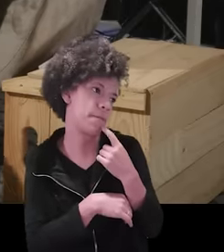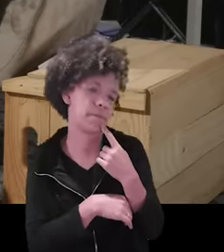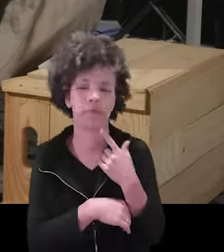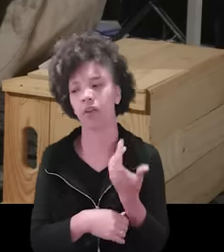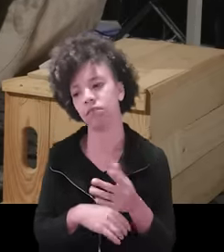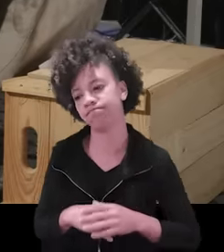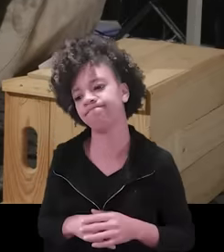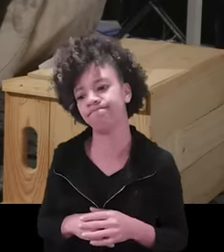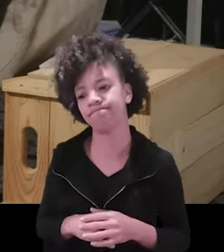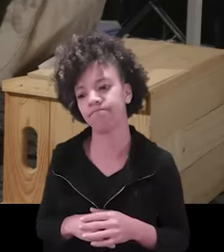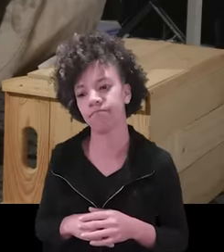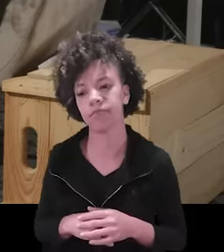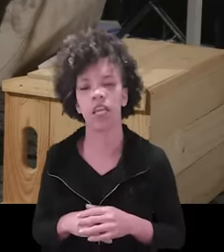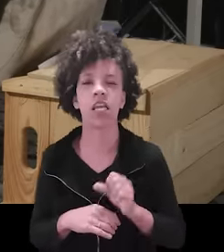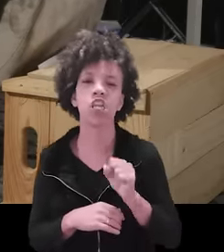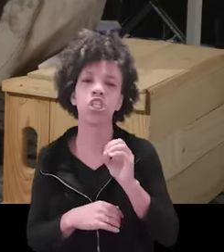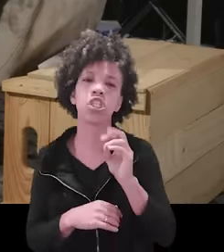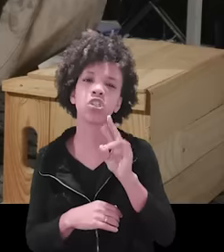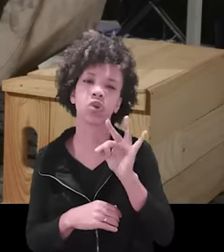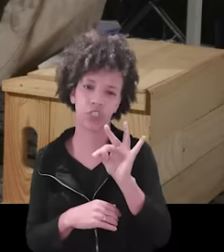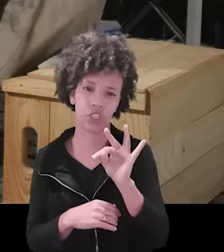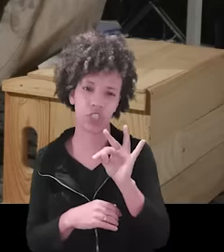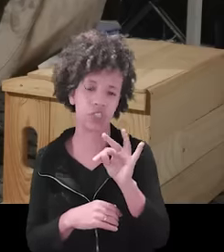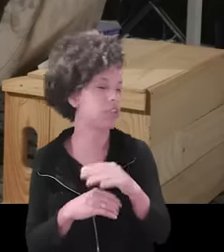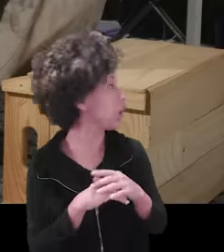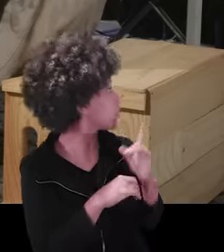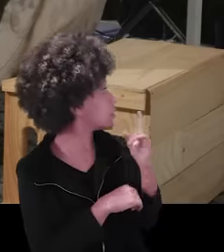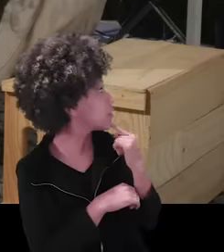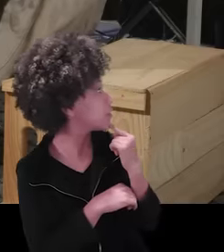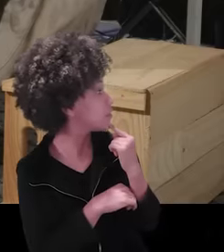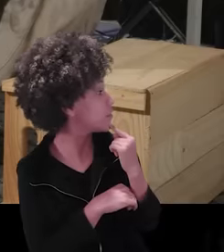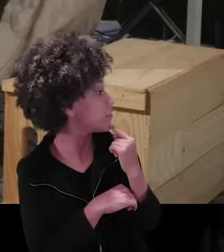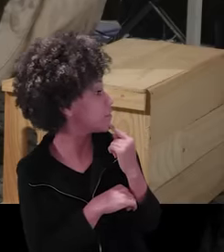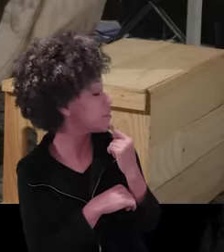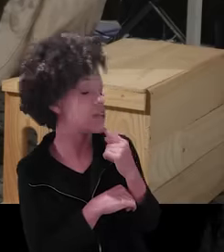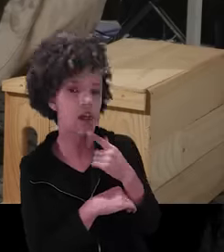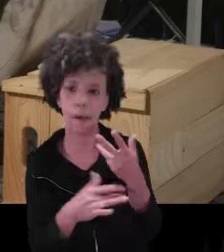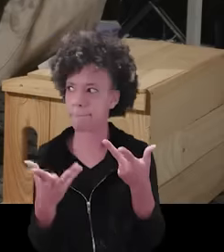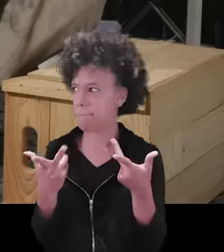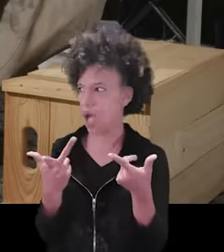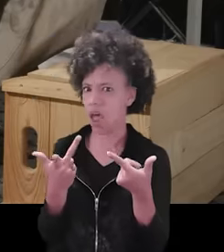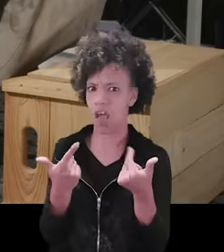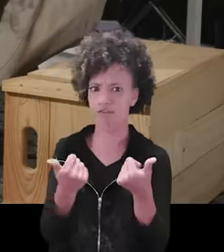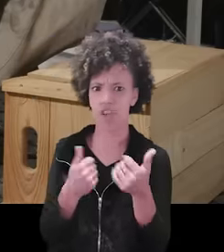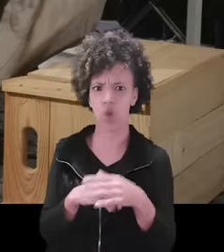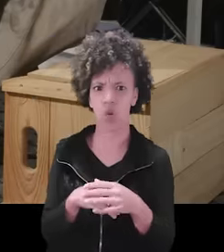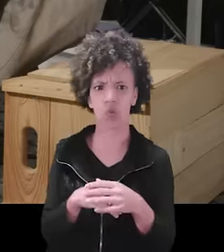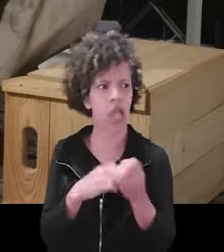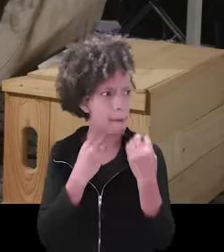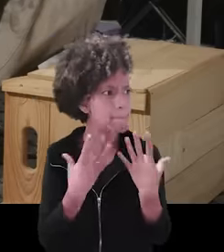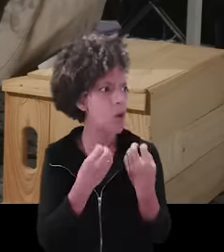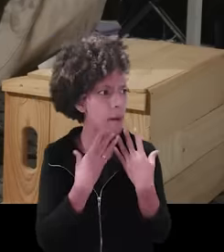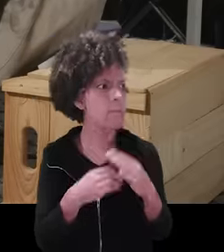é esse é põe no certo ali pra gente ver se aparece porque isso maravilhoso isso